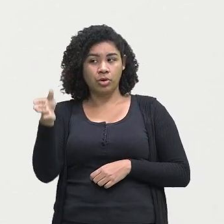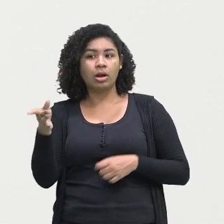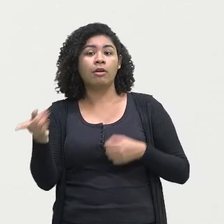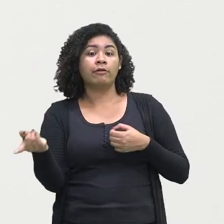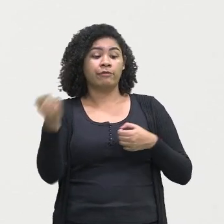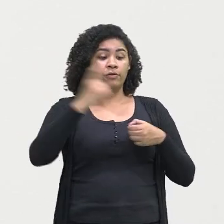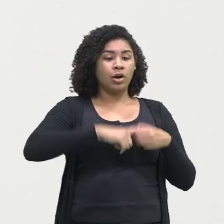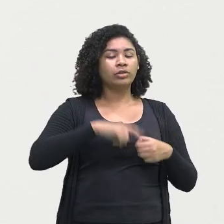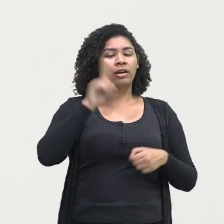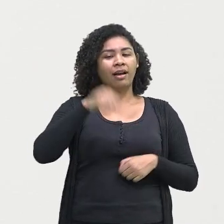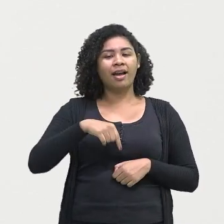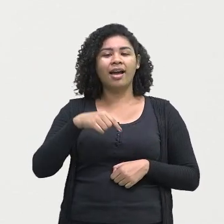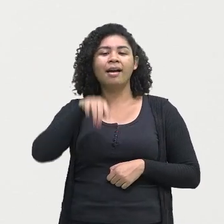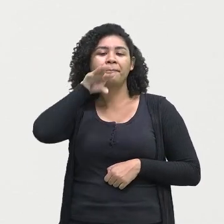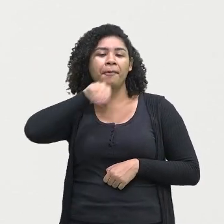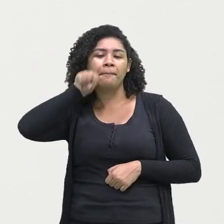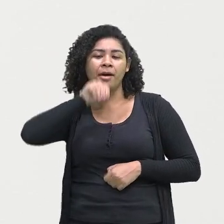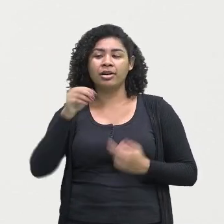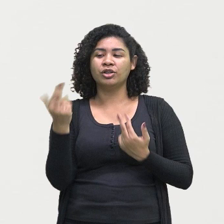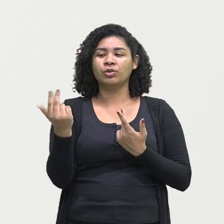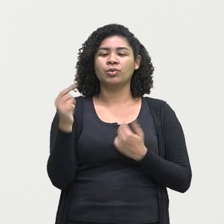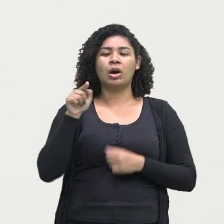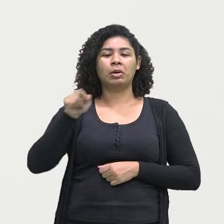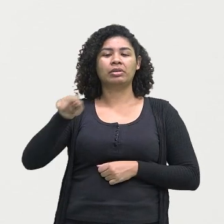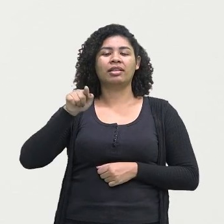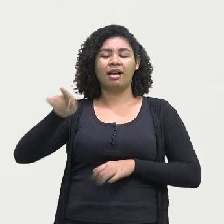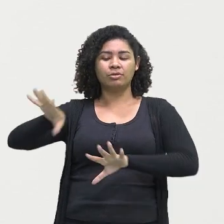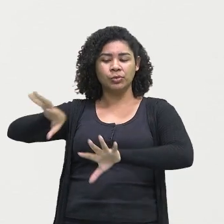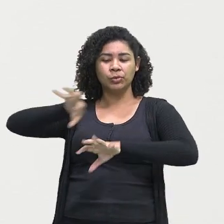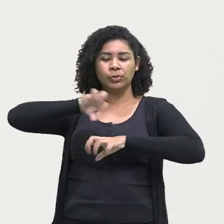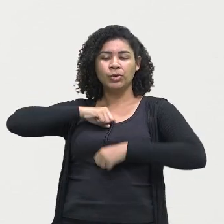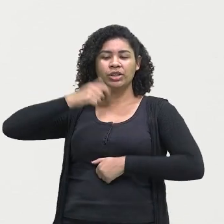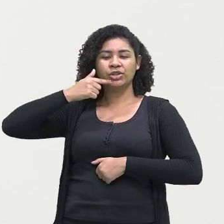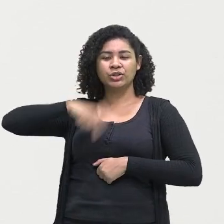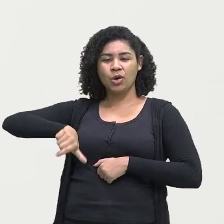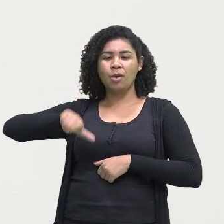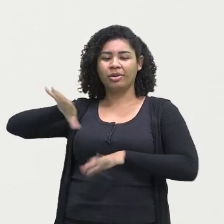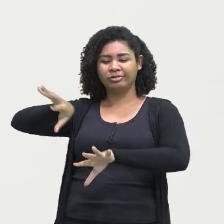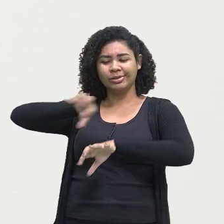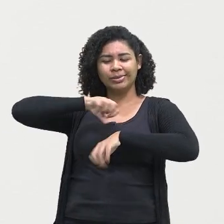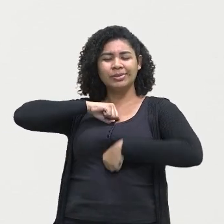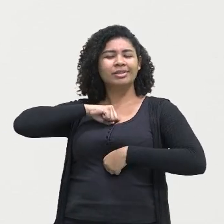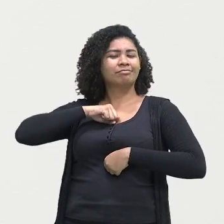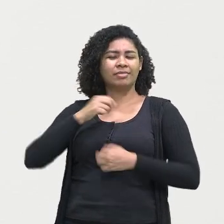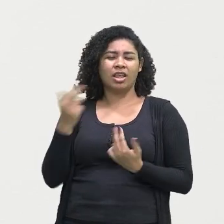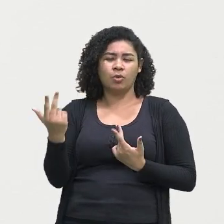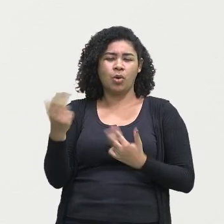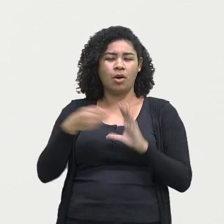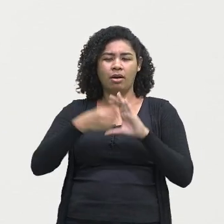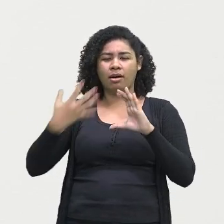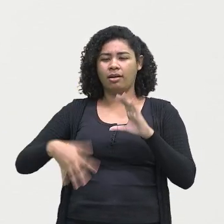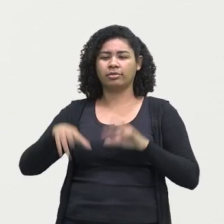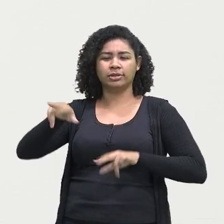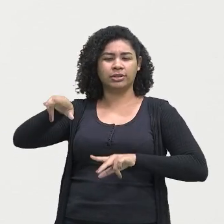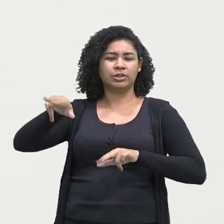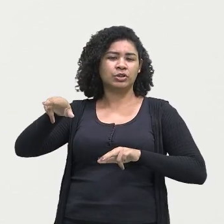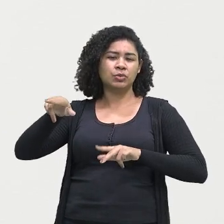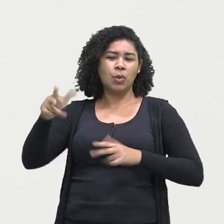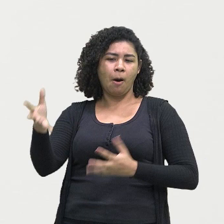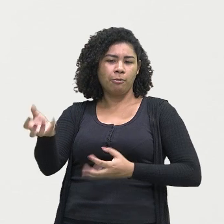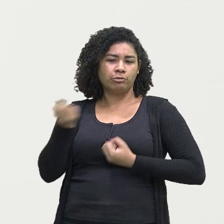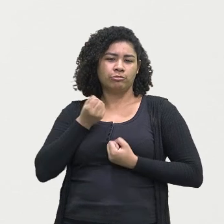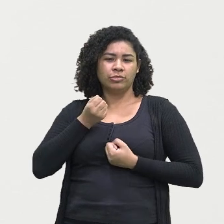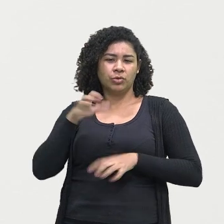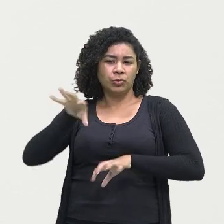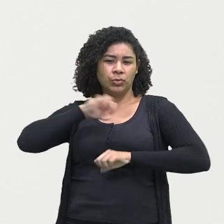Paulo. Vai para o Rio, passa uns dias lá, volta falando com sotaque do Rio. Acontece isso com algumas pessoas, mas nessa